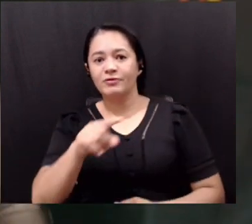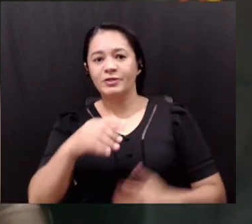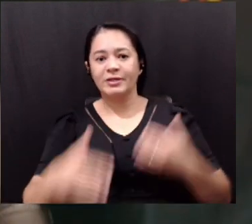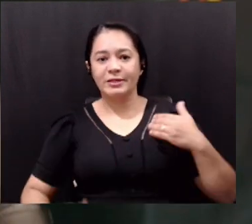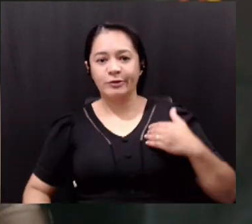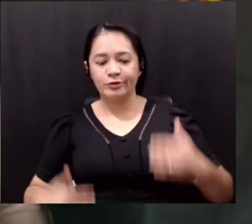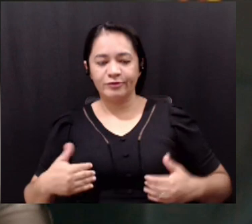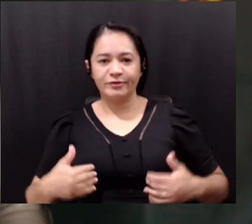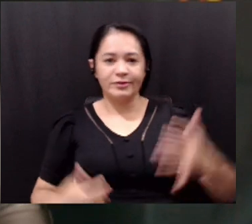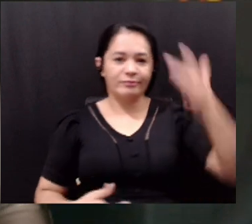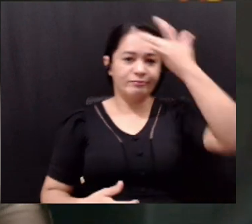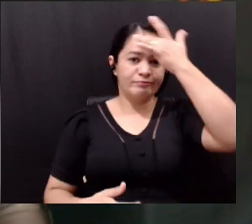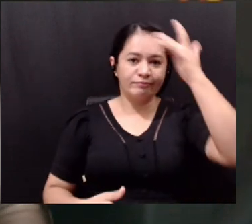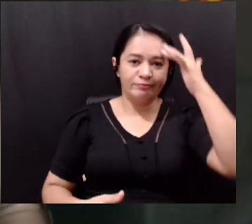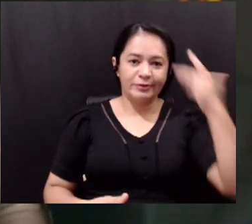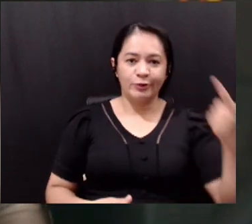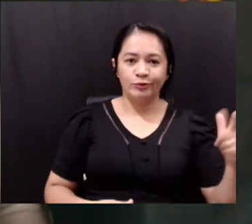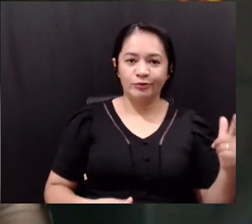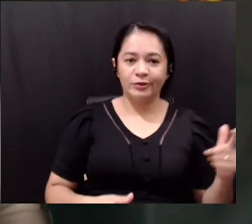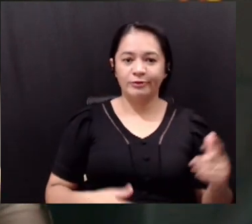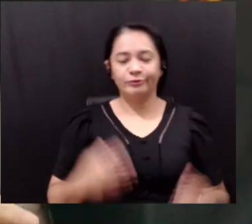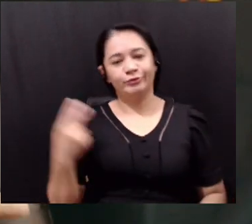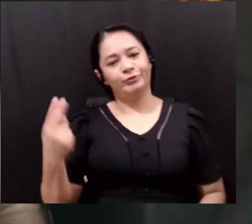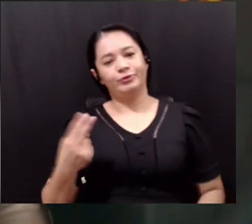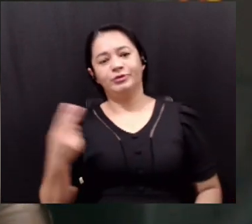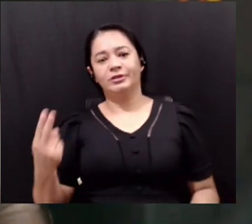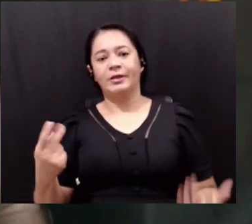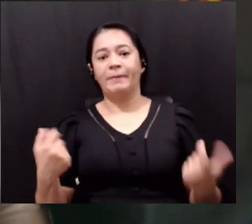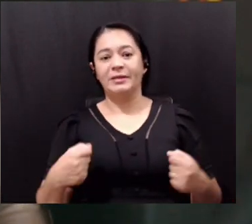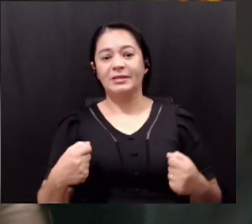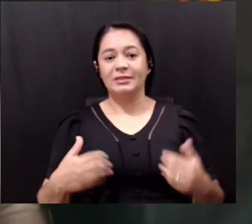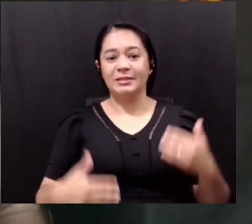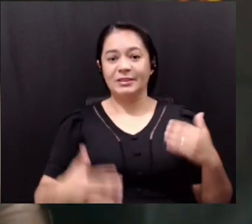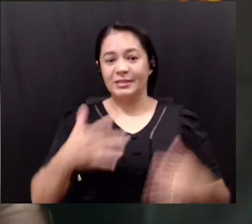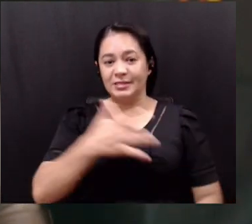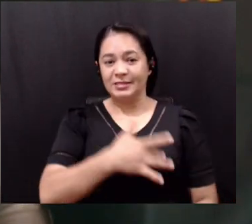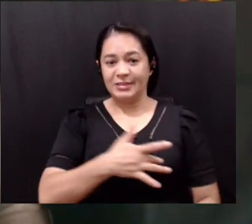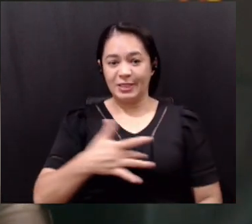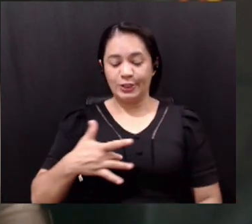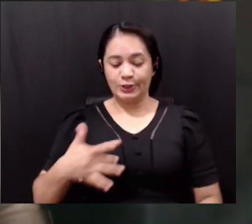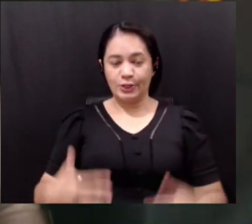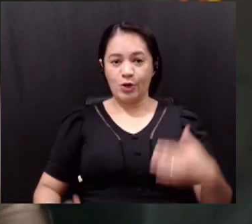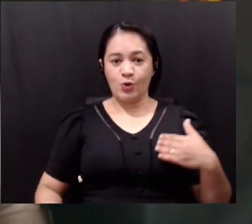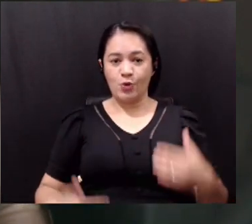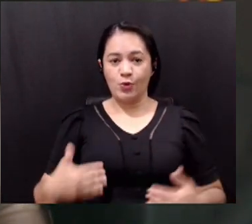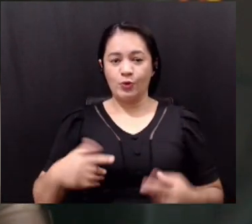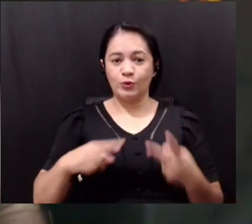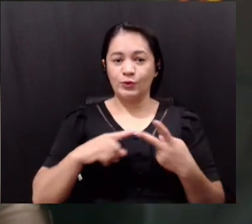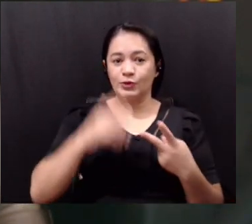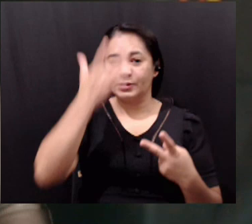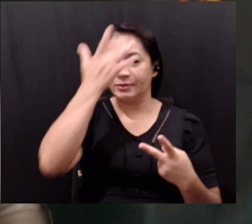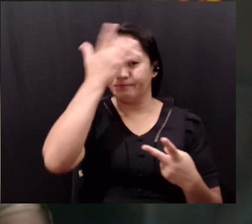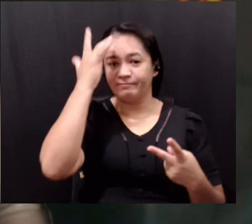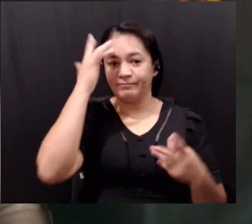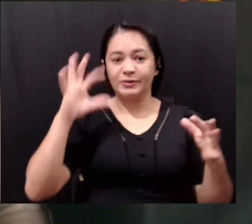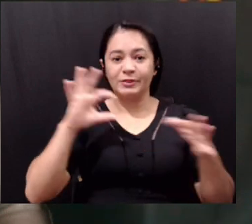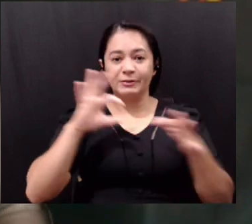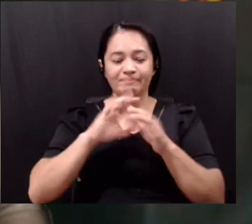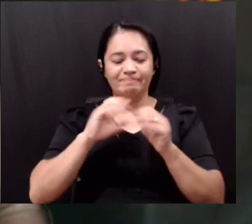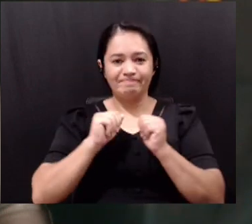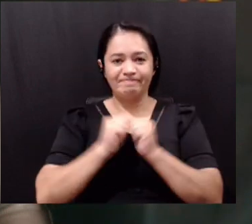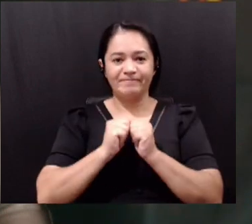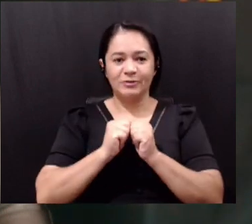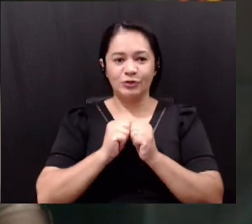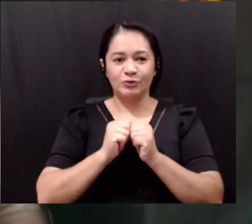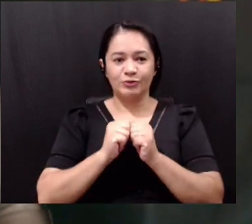e assim também não consegue ter aí a saúde mental se não tiver a saúde física. Hoje, antigamente não se atentava tanto à questão da